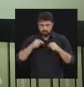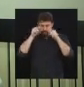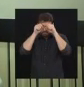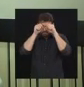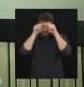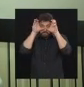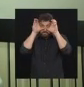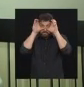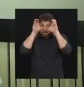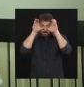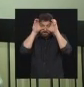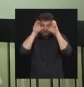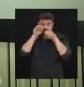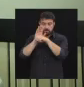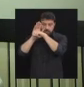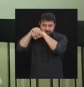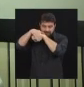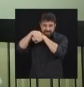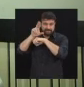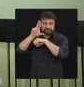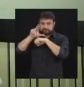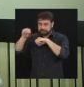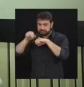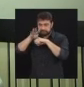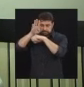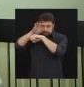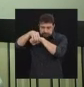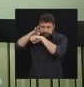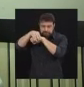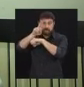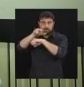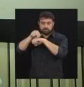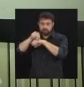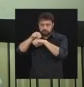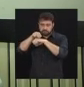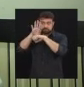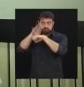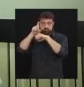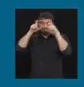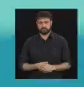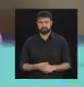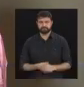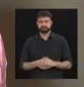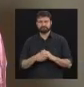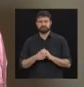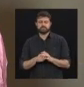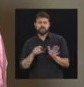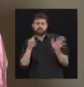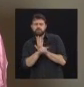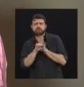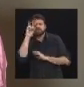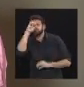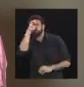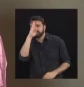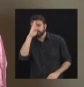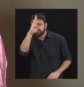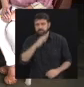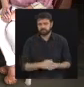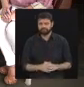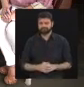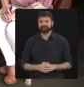fechem completamente. E isso acaba acarretando a falta de lubrificação. Qual a sua maior